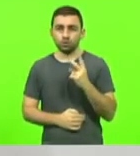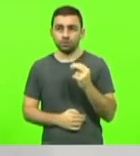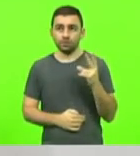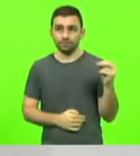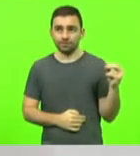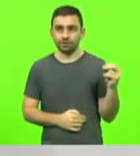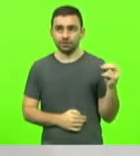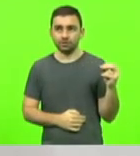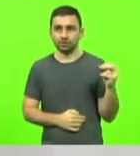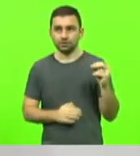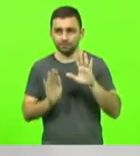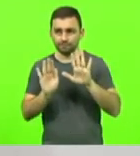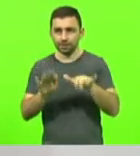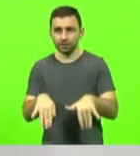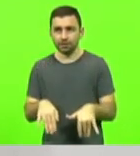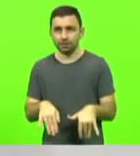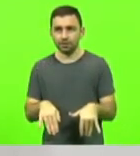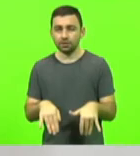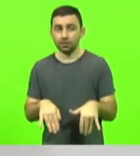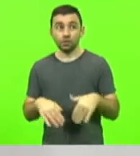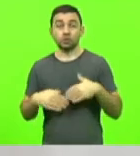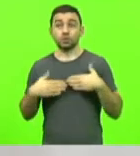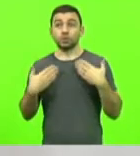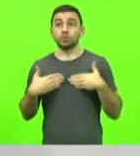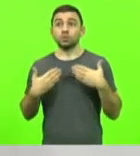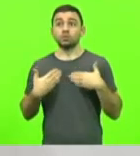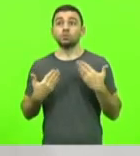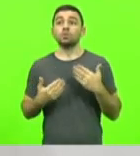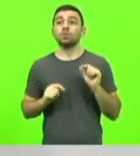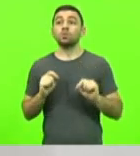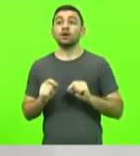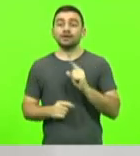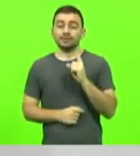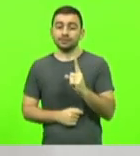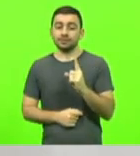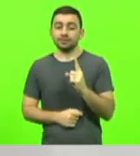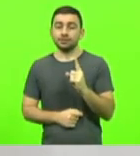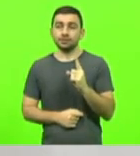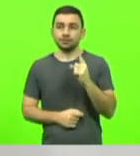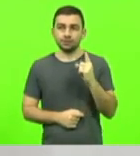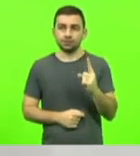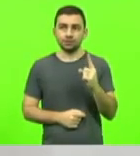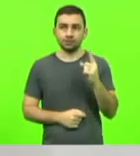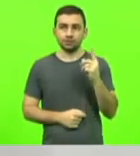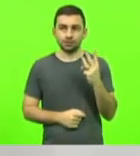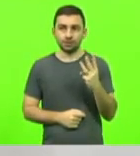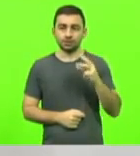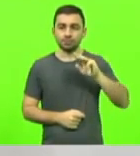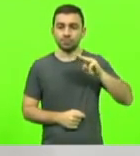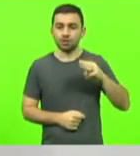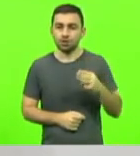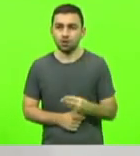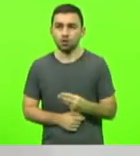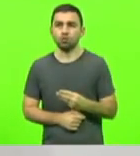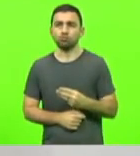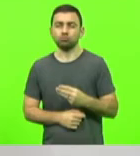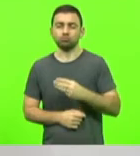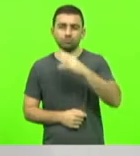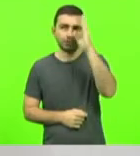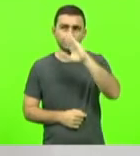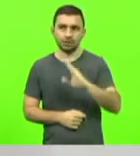nós terminássemos, pasmem, senhores, com 113 milhões de brasileiros em situação